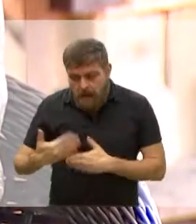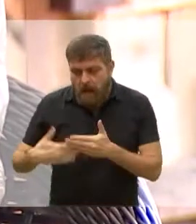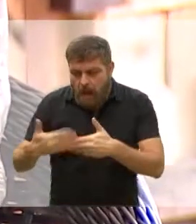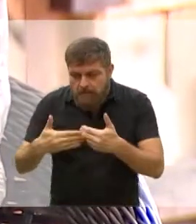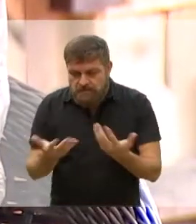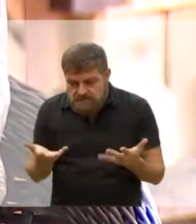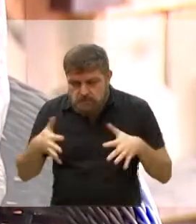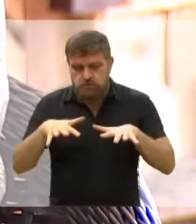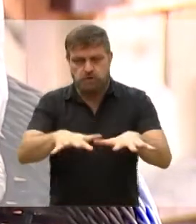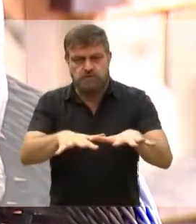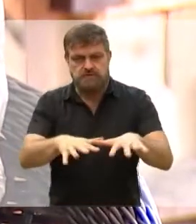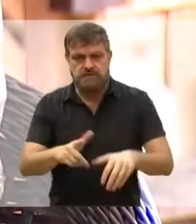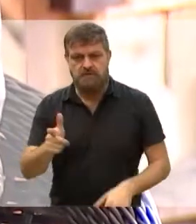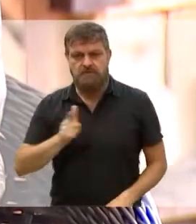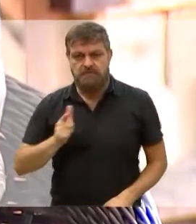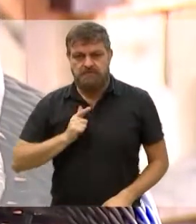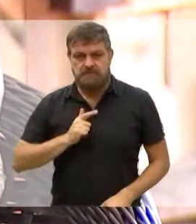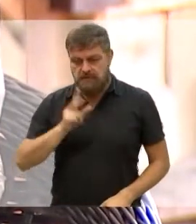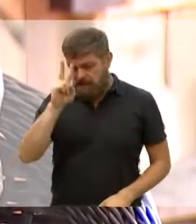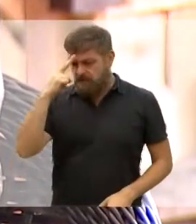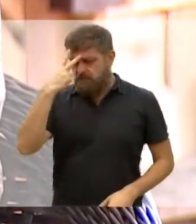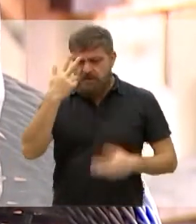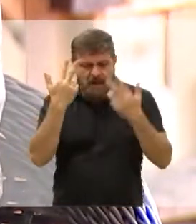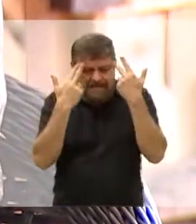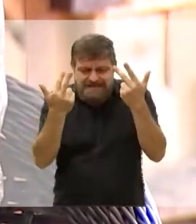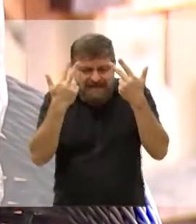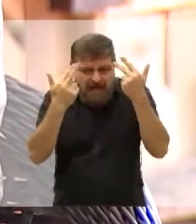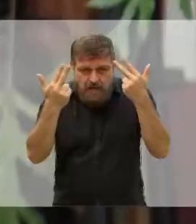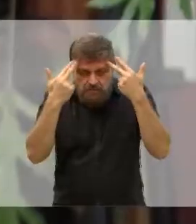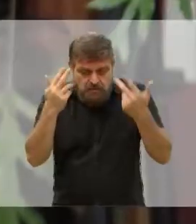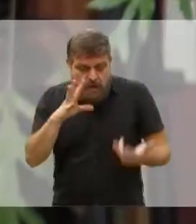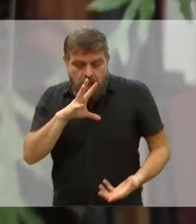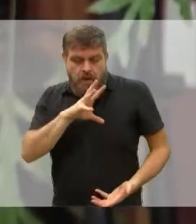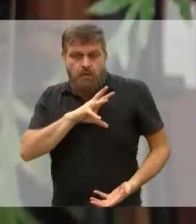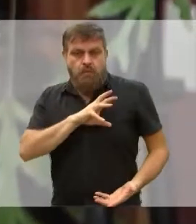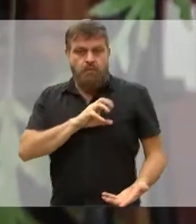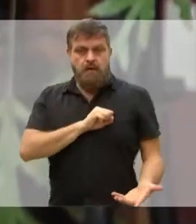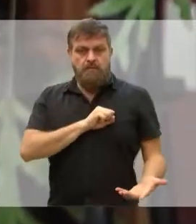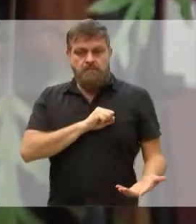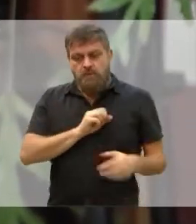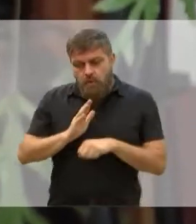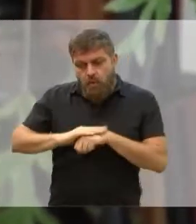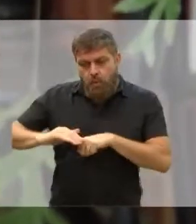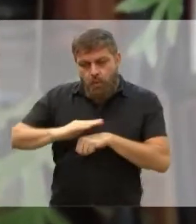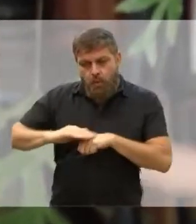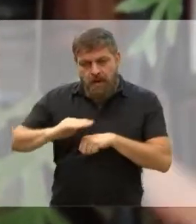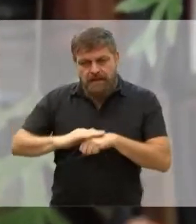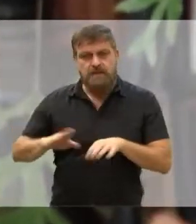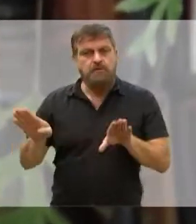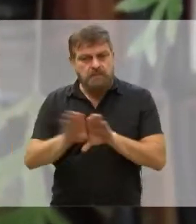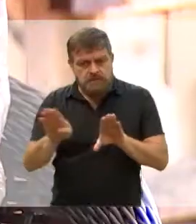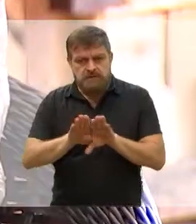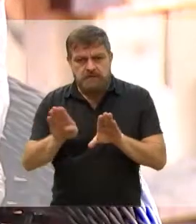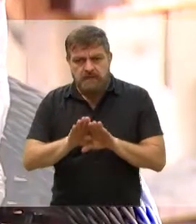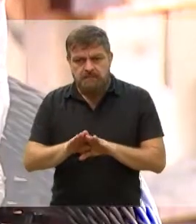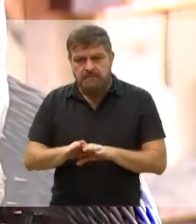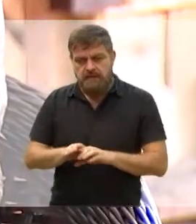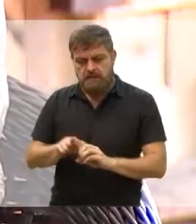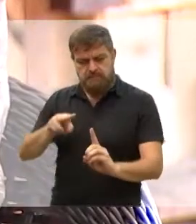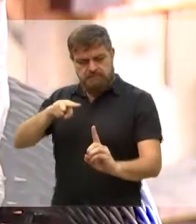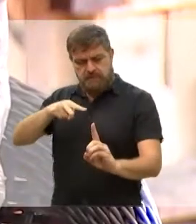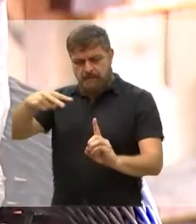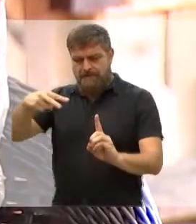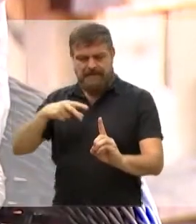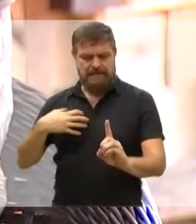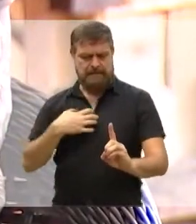processo de inclusão, esse olhar natural, esse olhar de amor, esse olhar carinhoso também por essa pessoa,